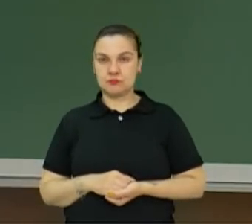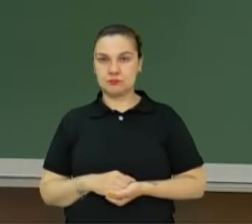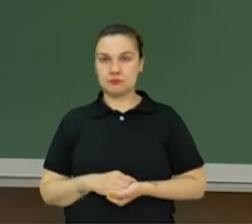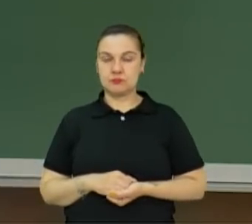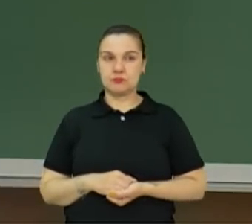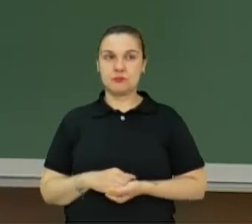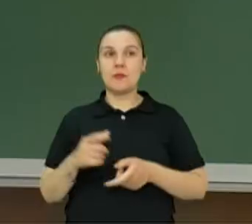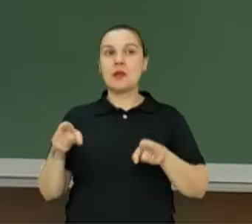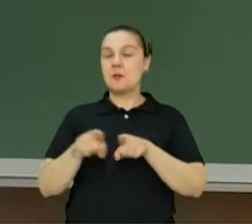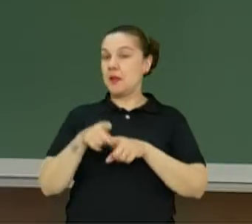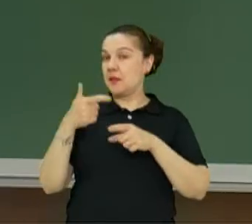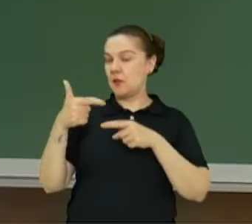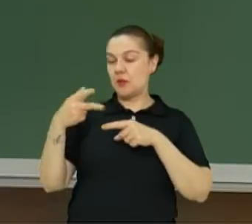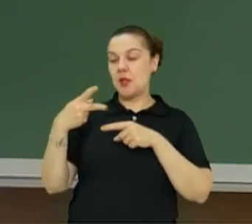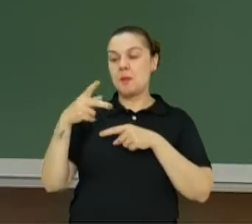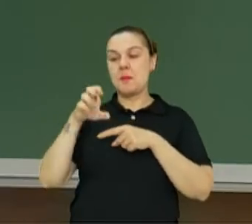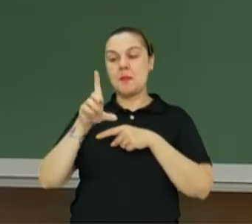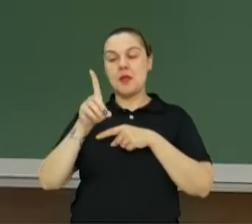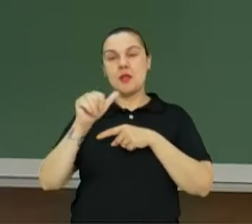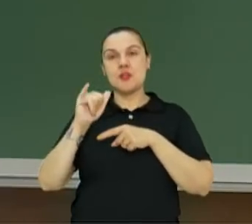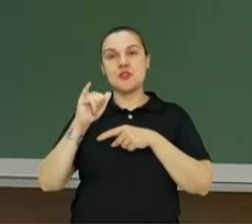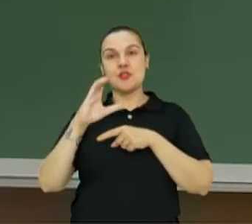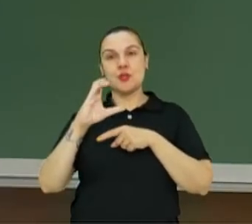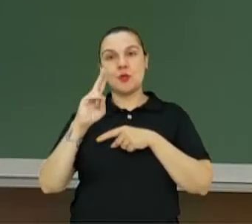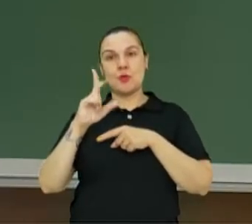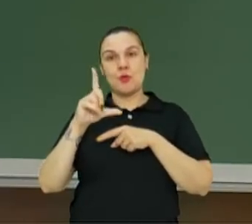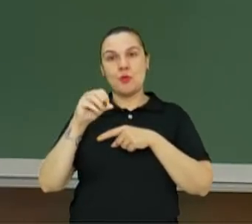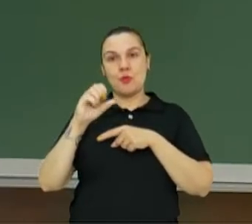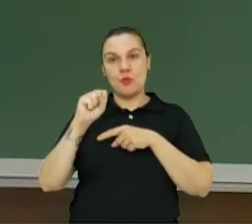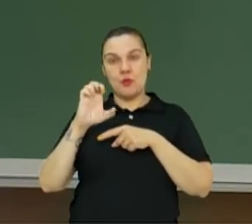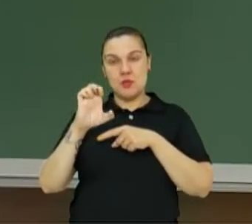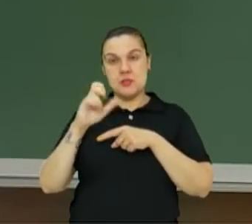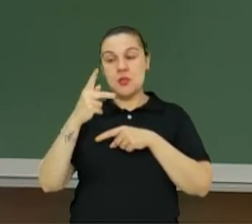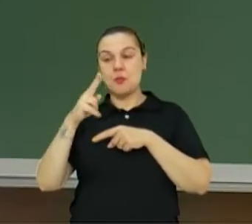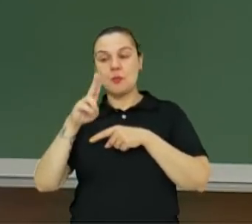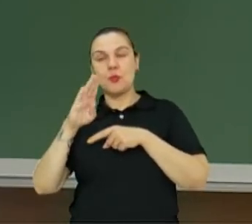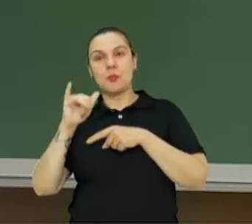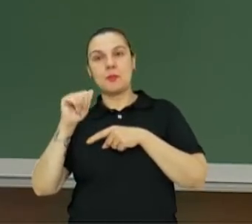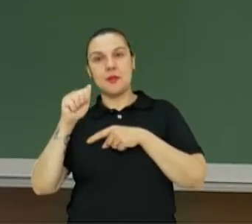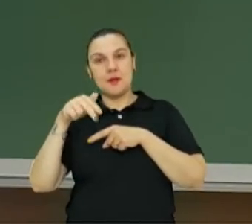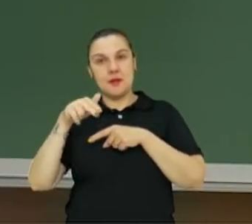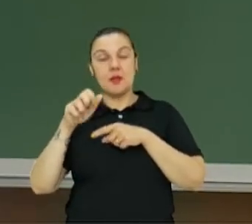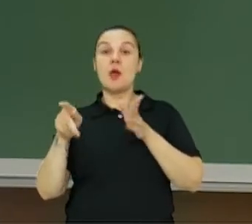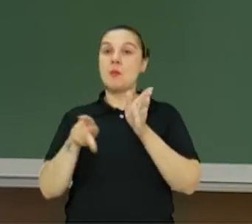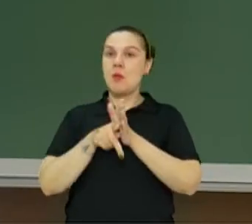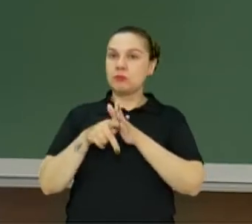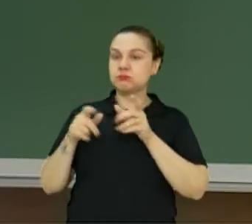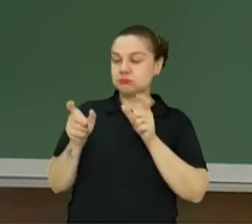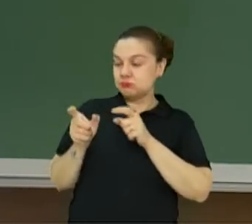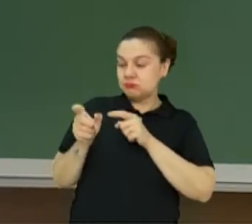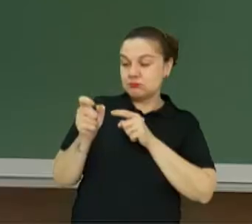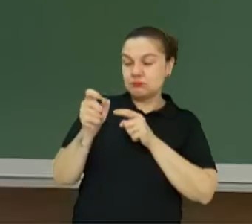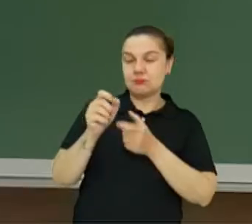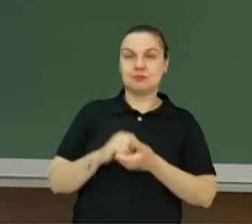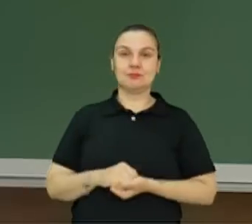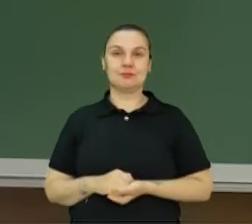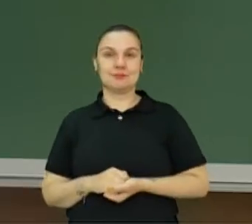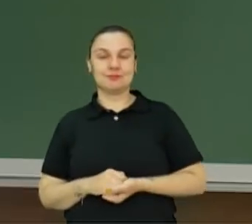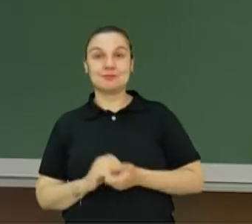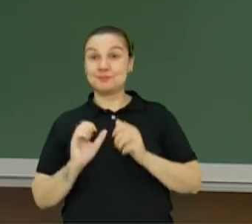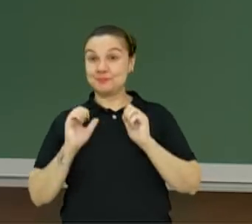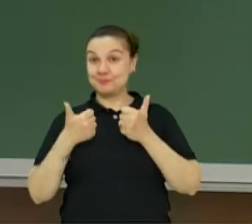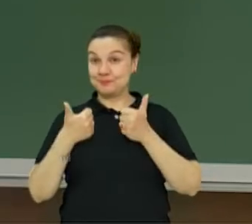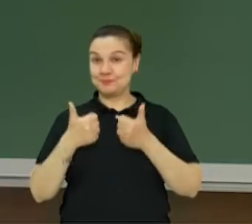tem a pediculose pubiana, né, que a gente viu nesta aula, mas se tivesse, ela seria causada por um